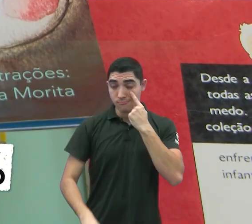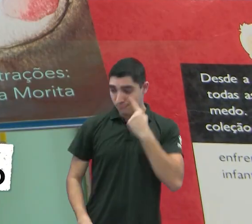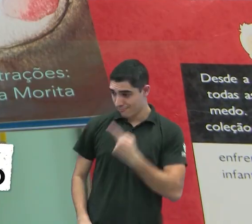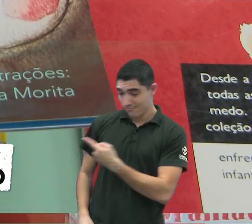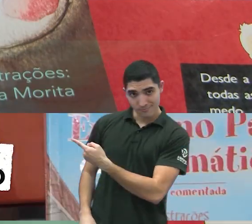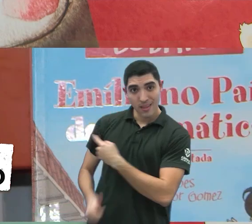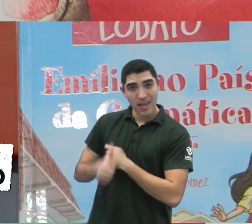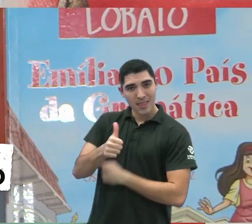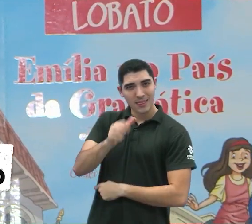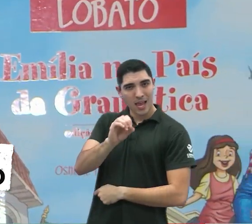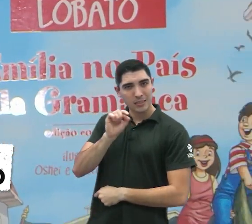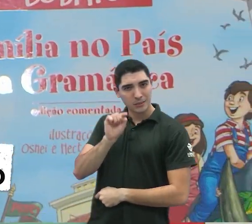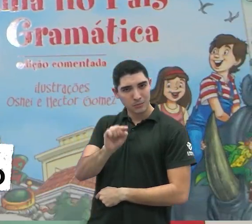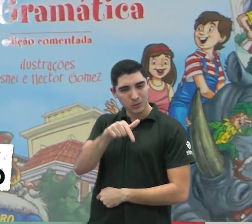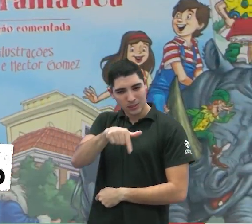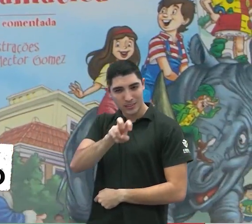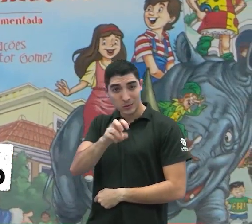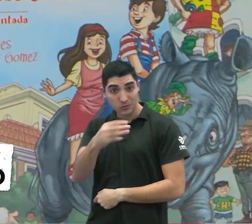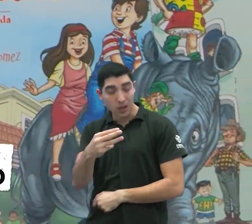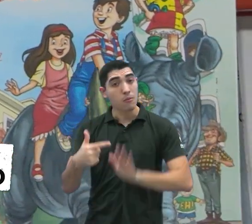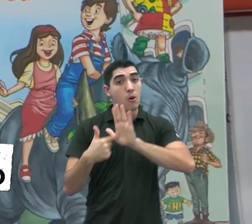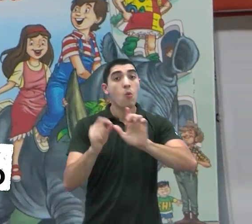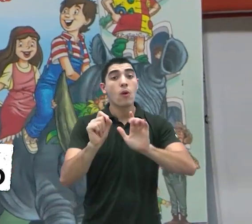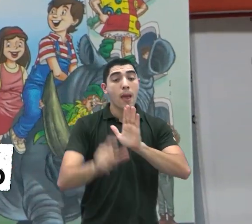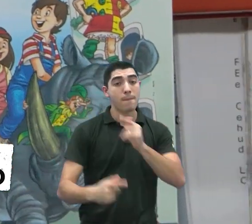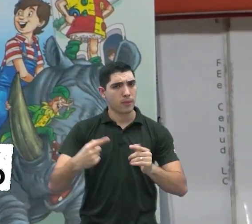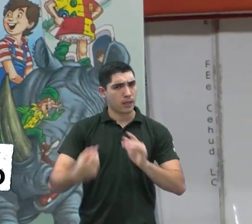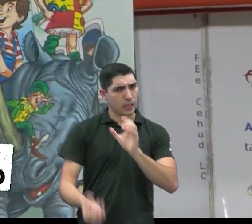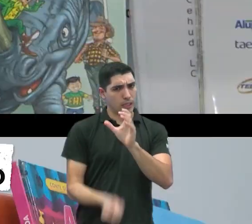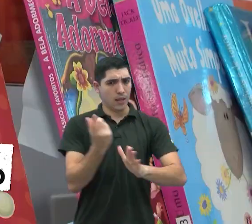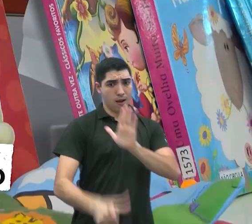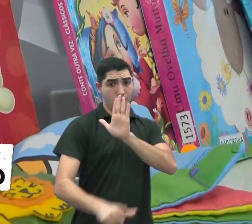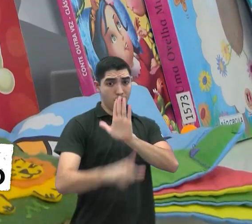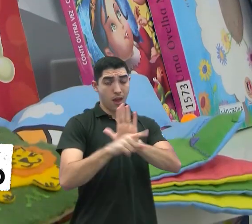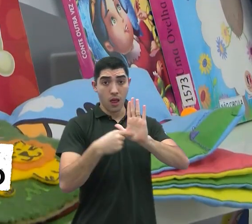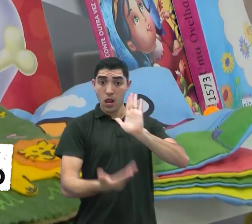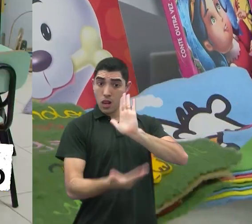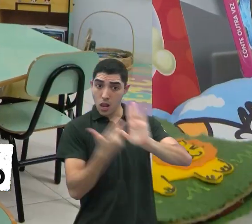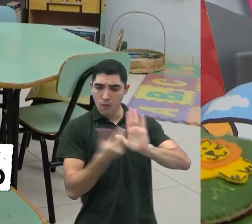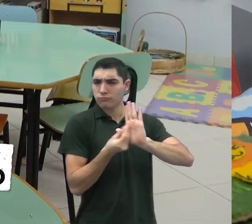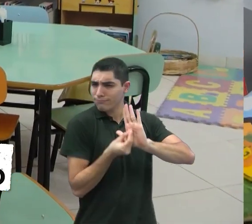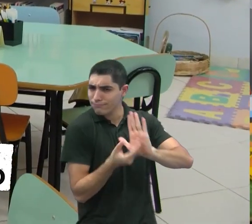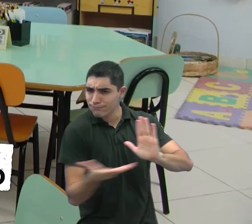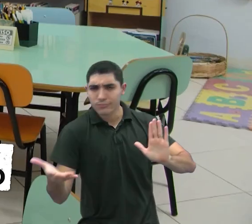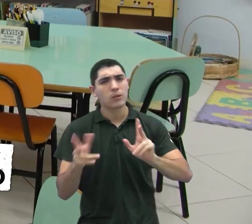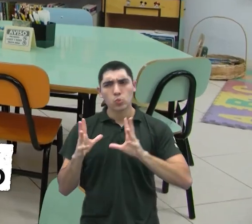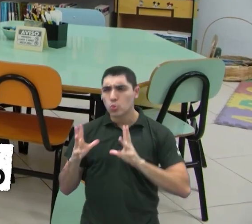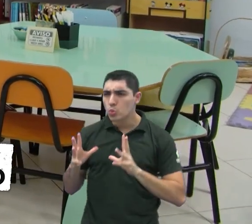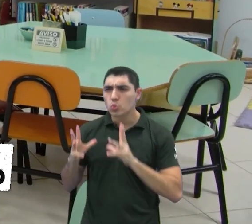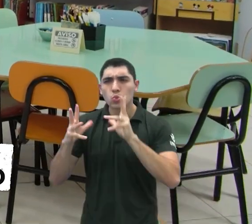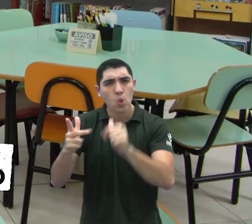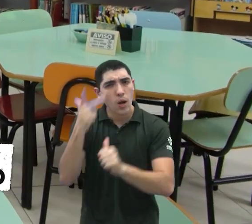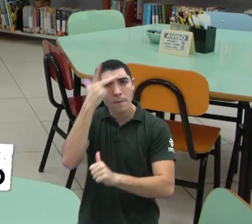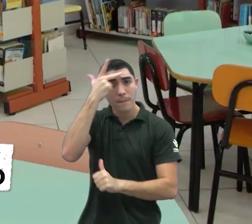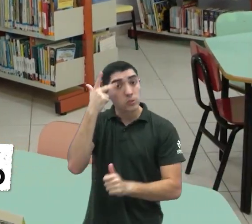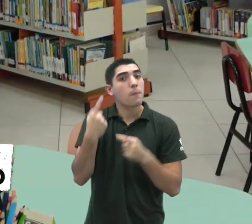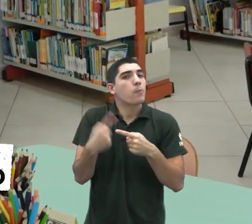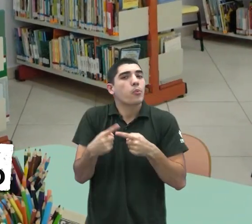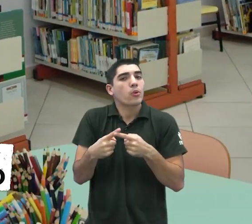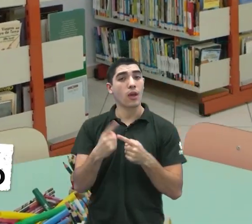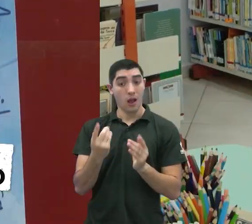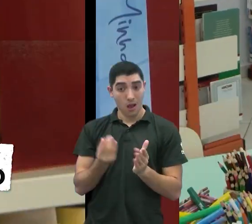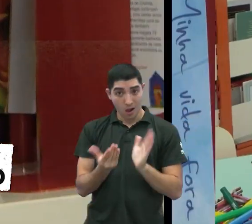10.753 institui a Política Nacional do Livro, colocando-o como meio principal e insubstituível de difusão de